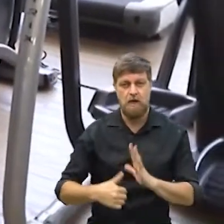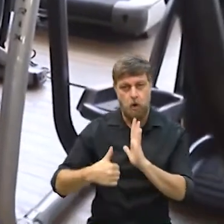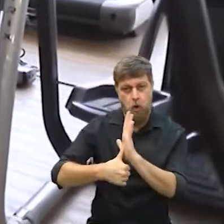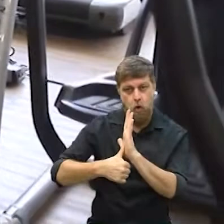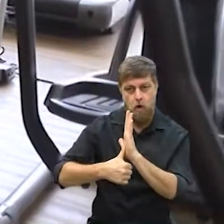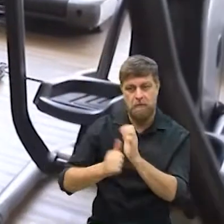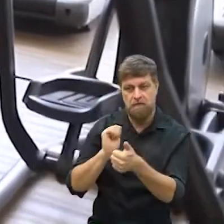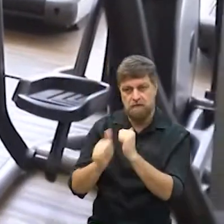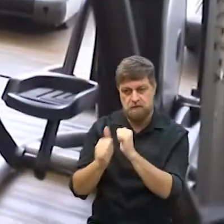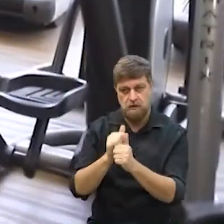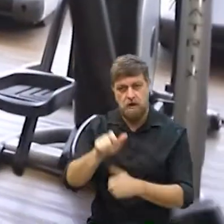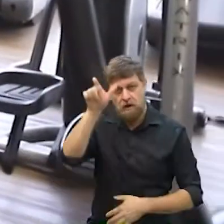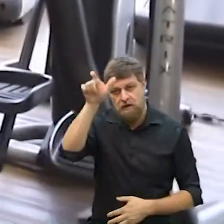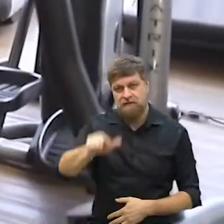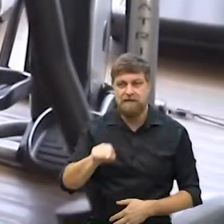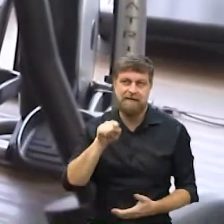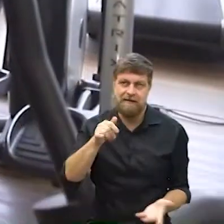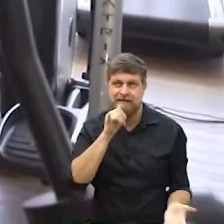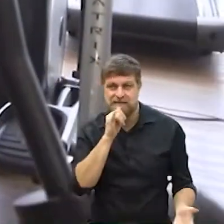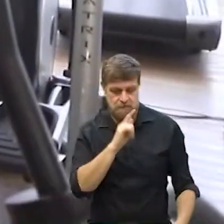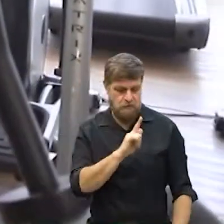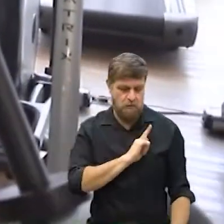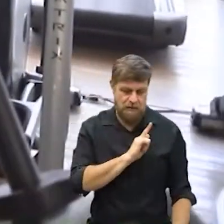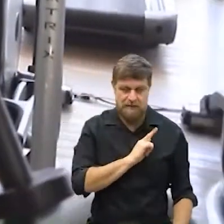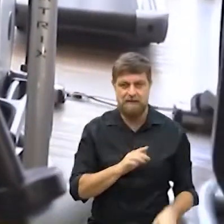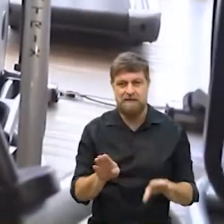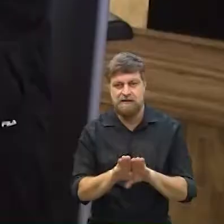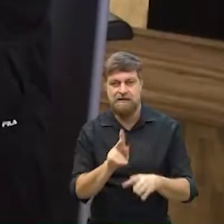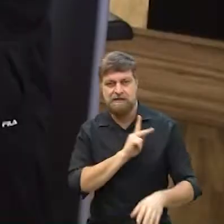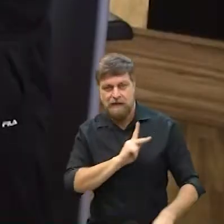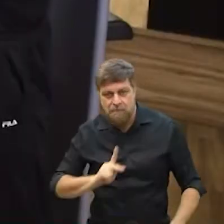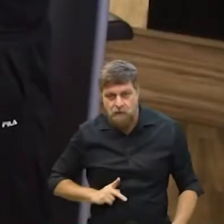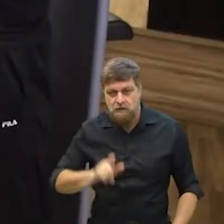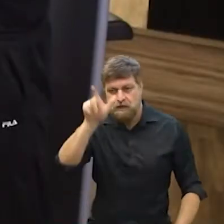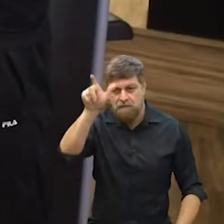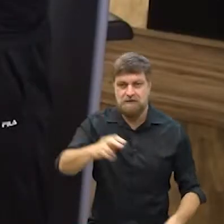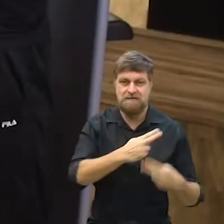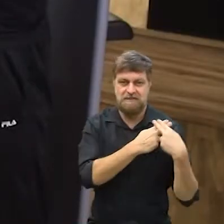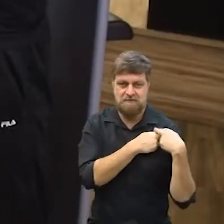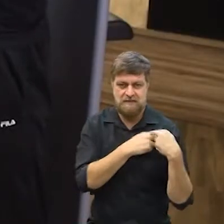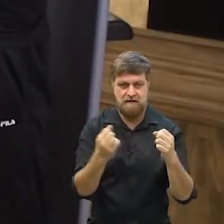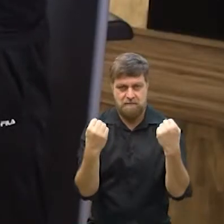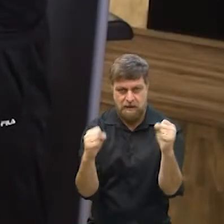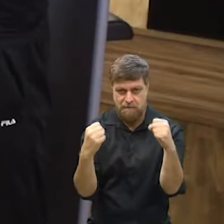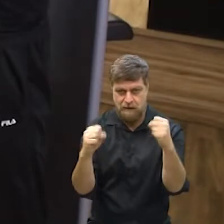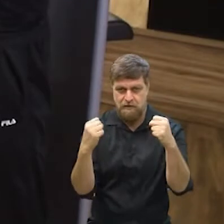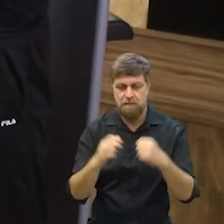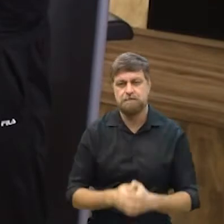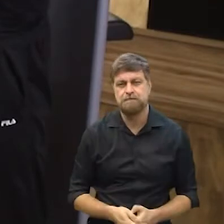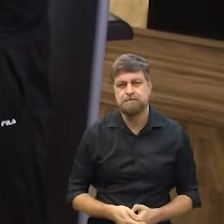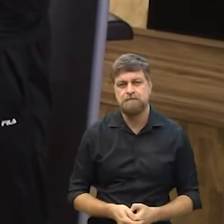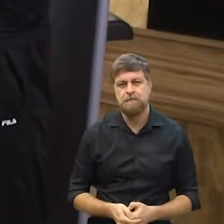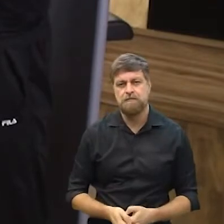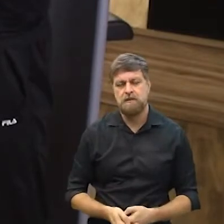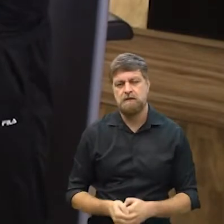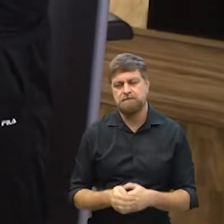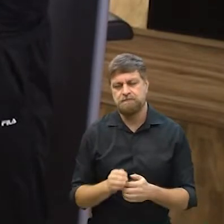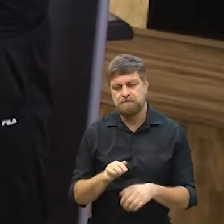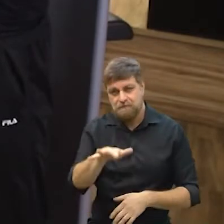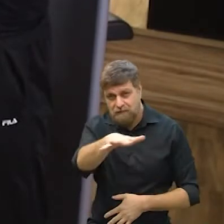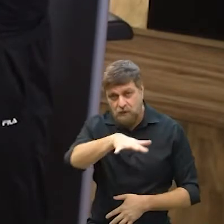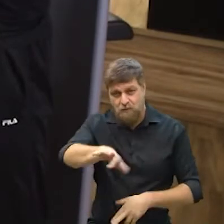clube de futebol, tem lá o preparador físico do Guarani, Perfeito. o preparador físico da Ponte, enfim, quais